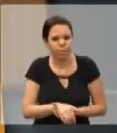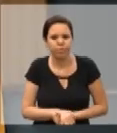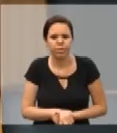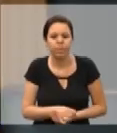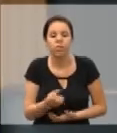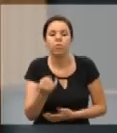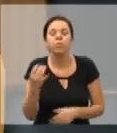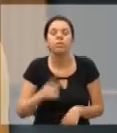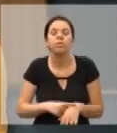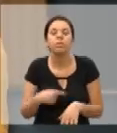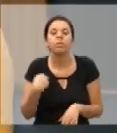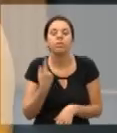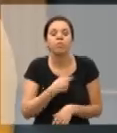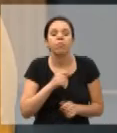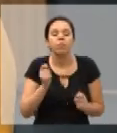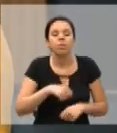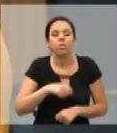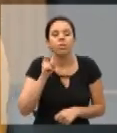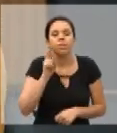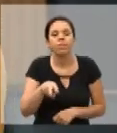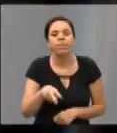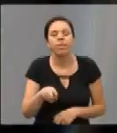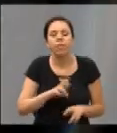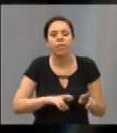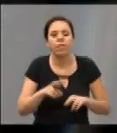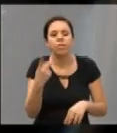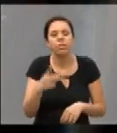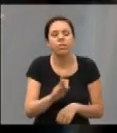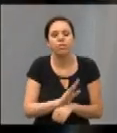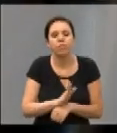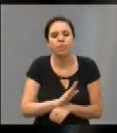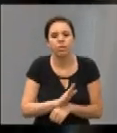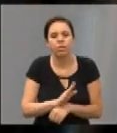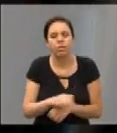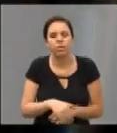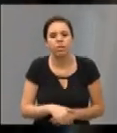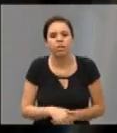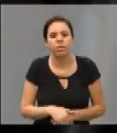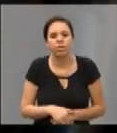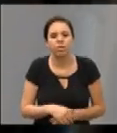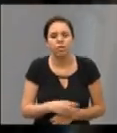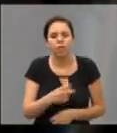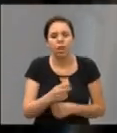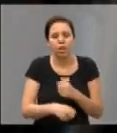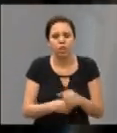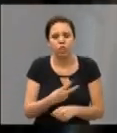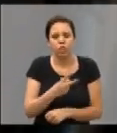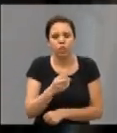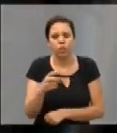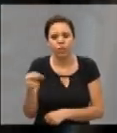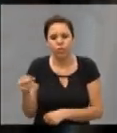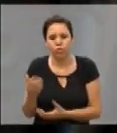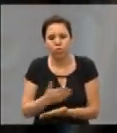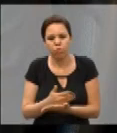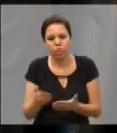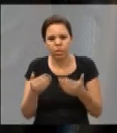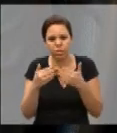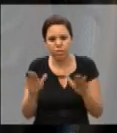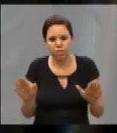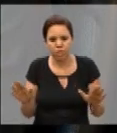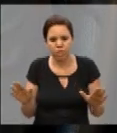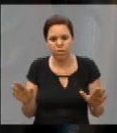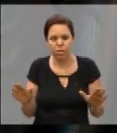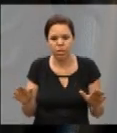Daqui quanto tempo a gente vai poder Então, o Rodrigo acredita que o filme em 2020 está começando a circular, porque a ideia dele é